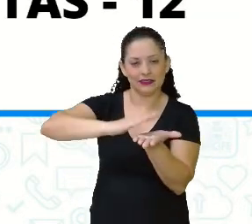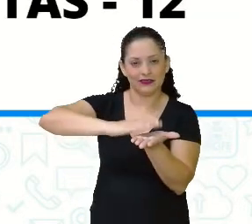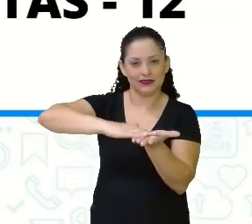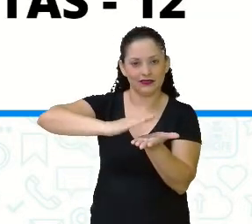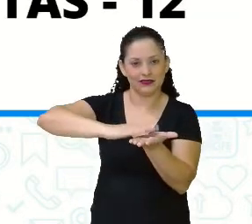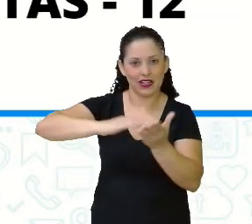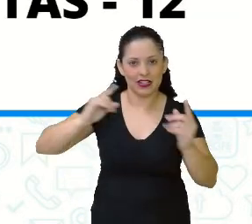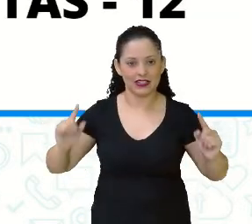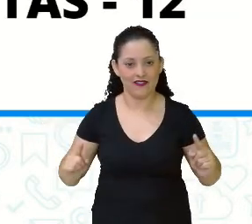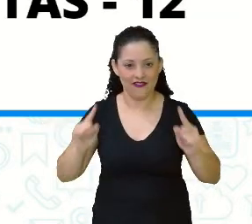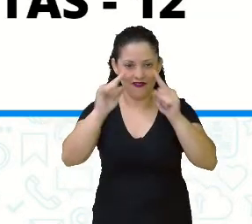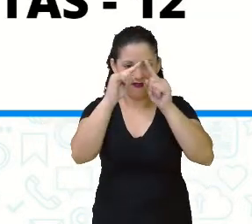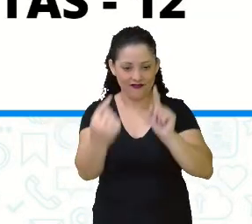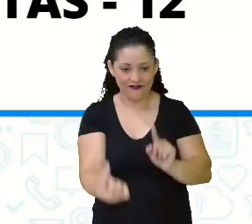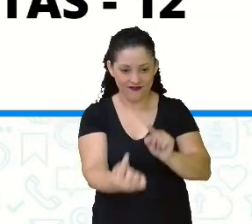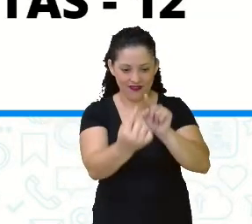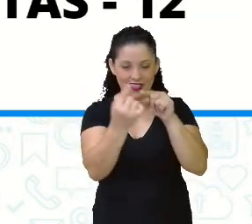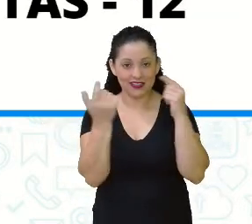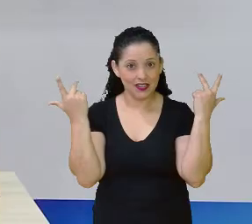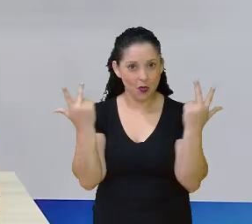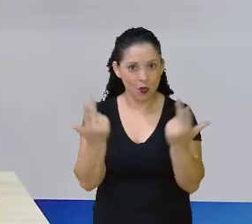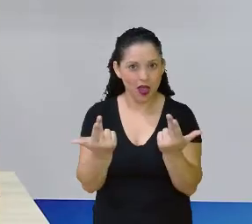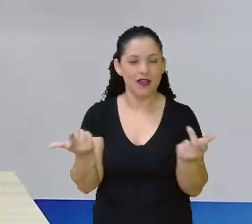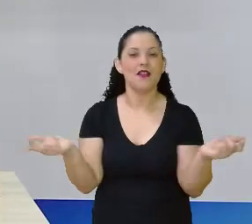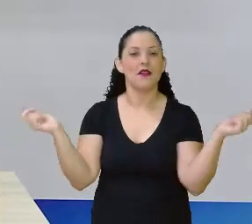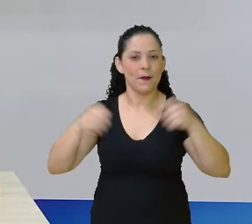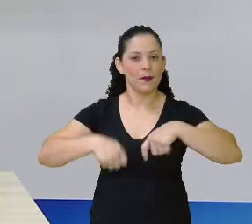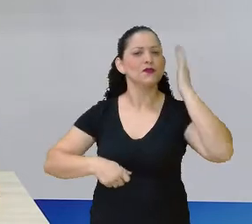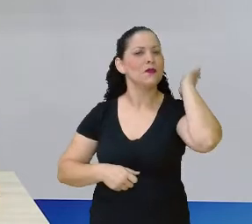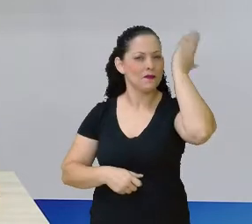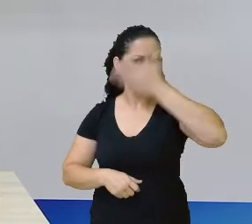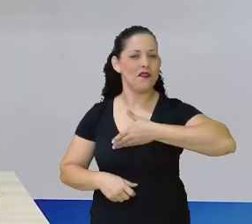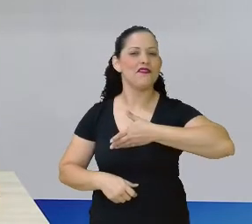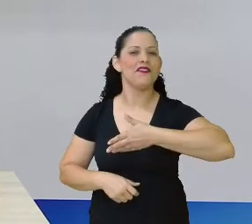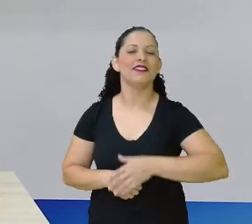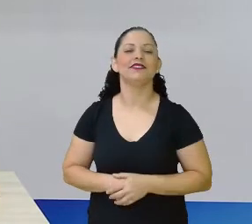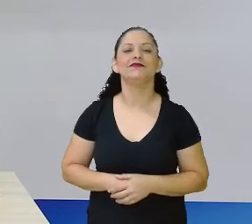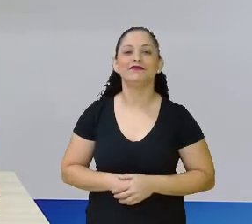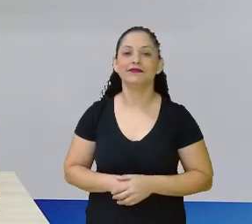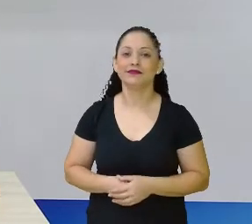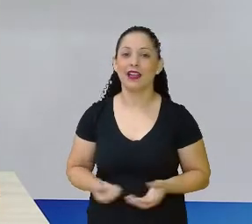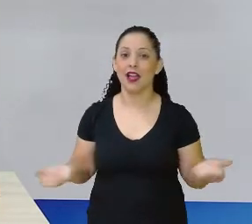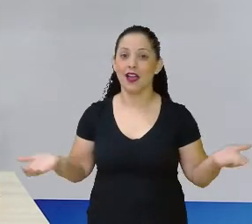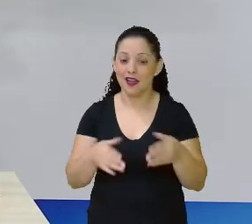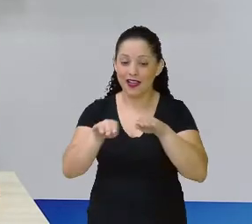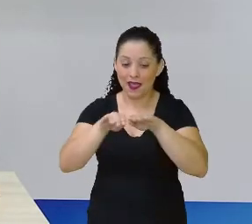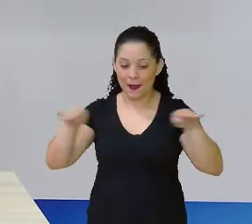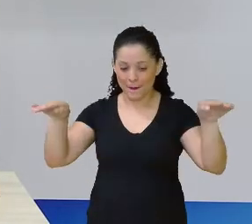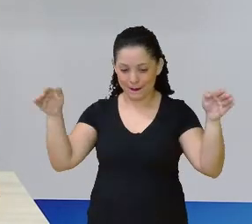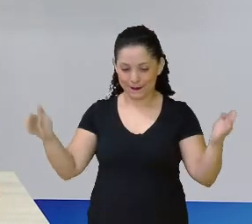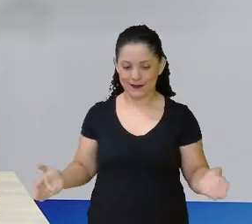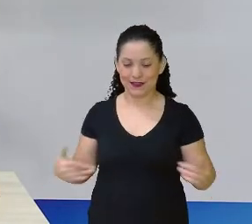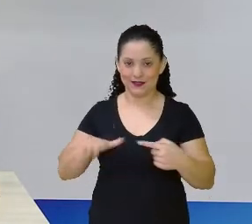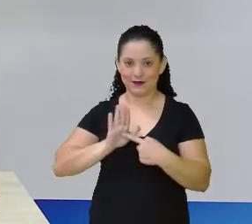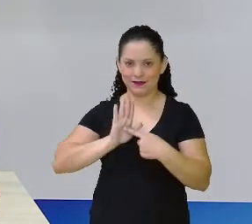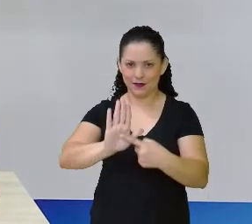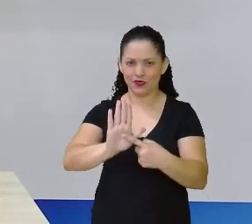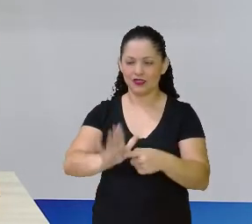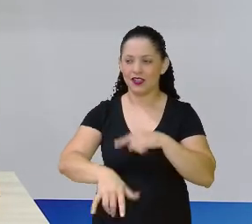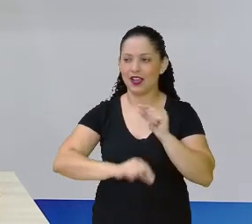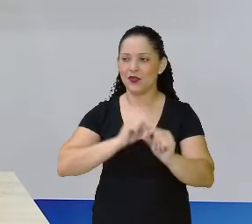E eu posso provar. Inclusive, provar aqui na mesa.